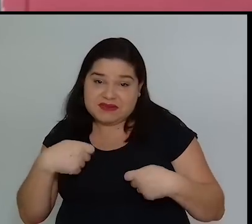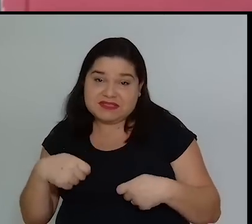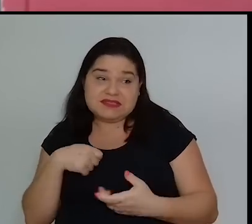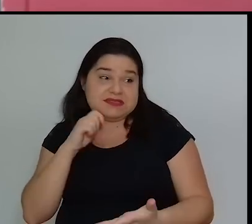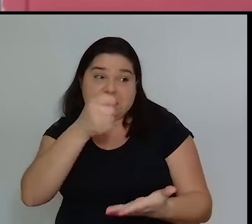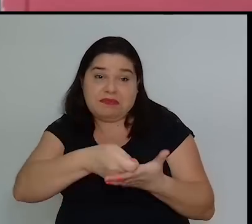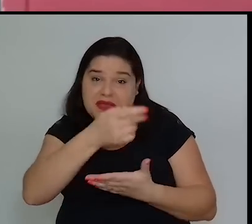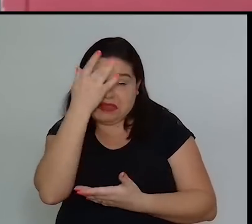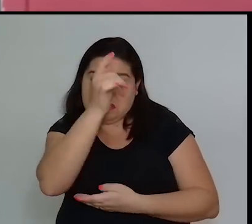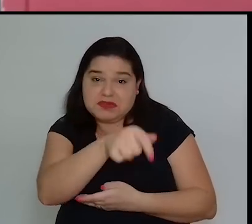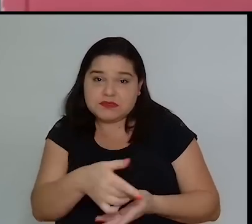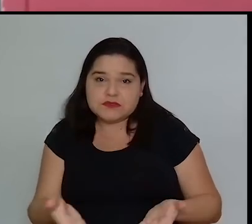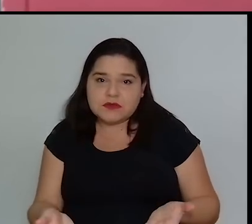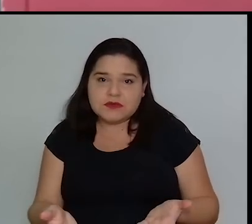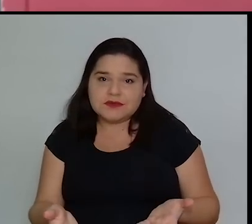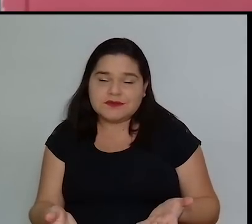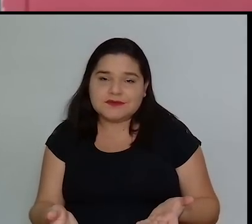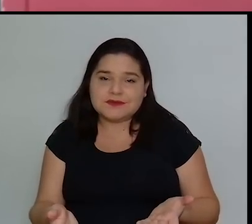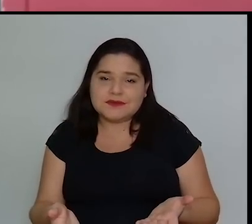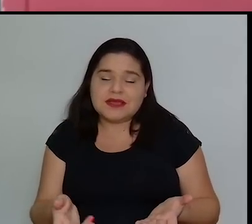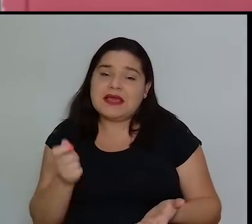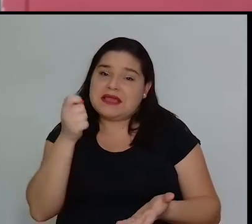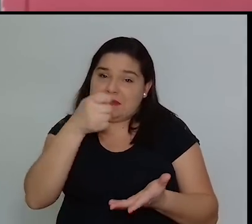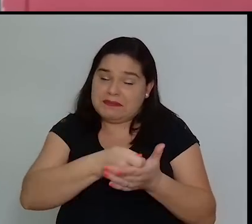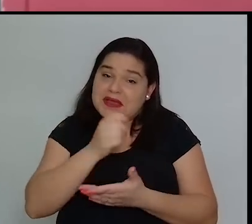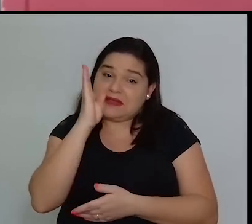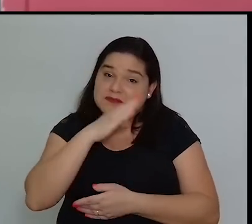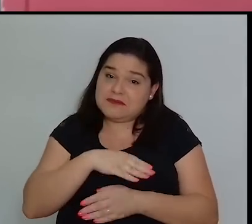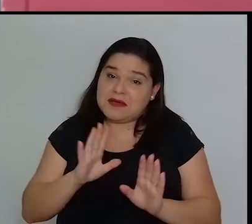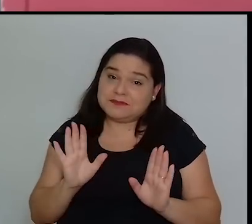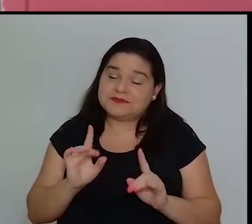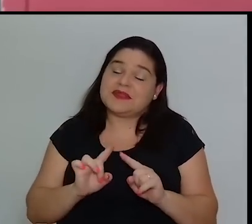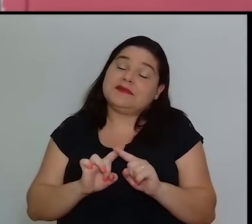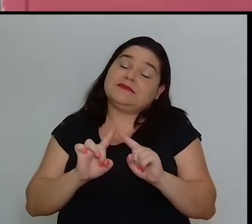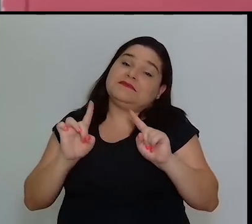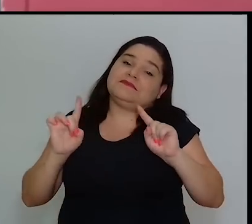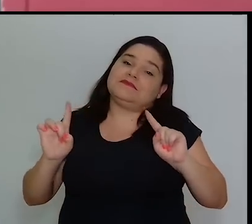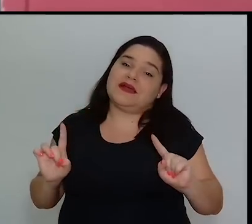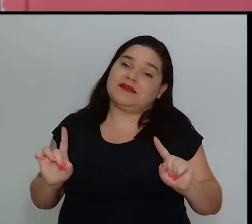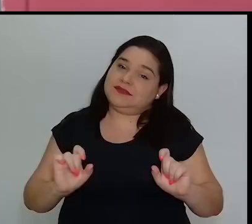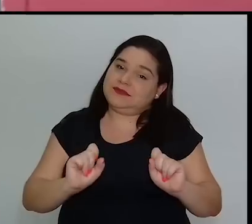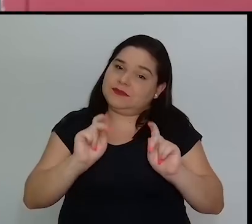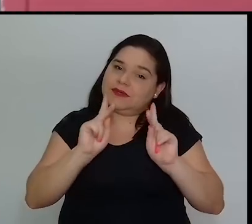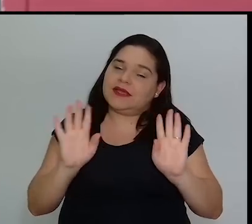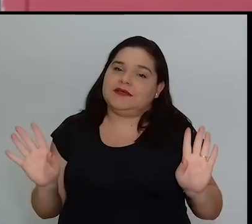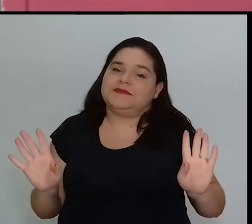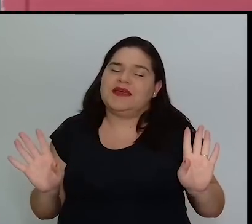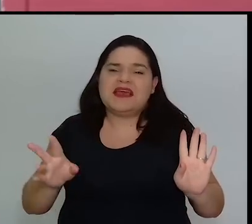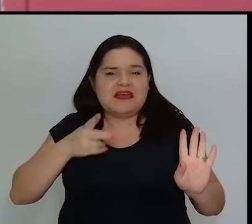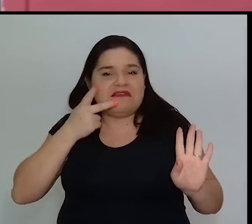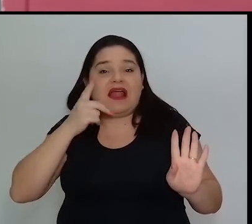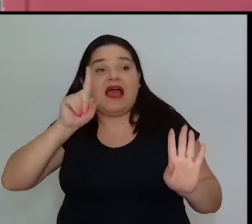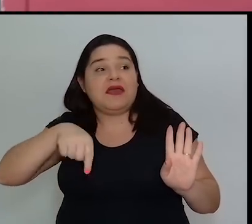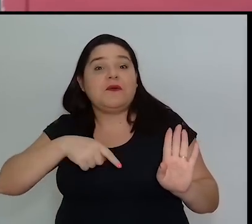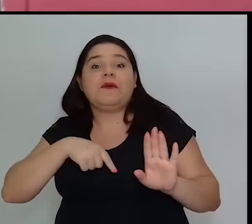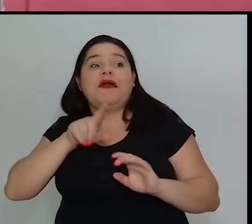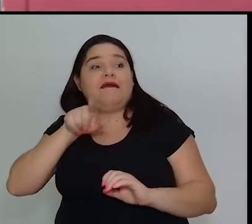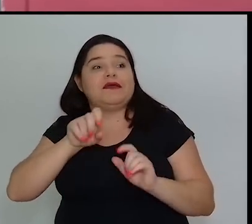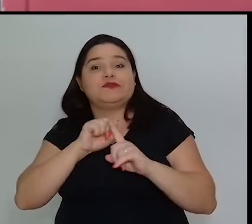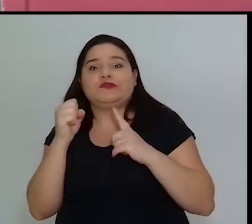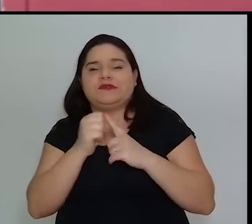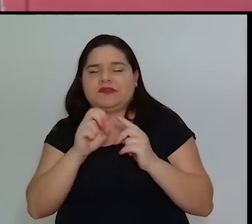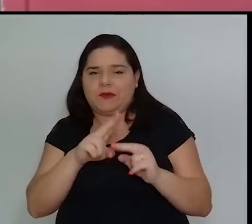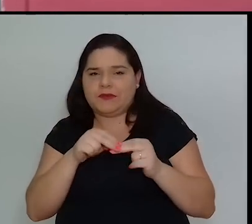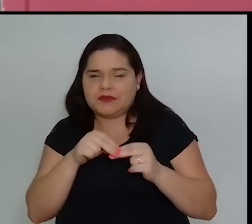pagando aquelas pessoas provavelmente pagando mal inclusive mas ok mas dizer que é social por conta disso